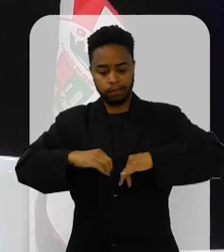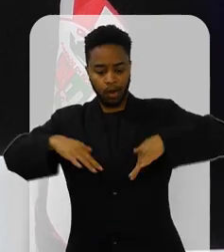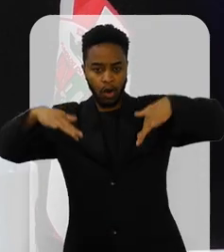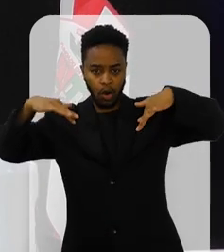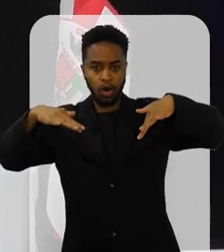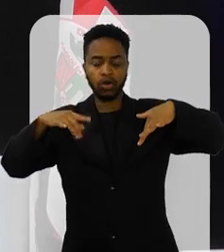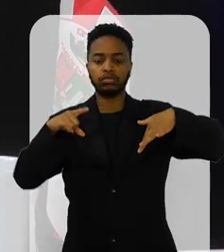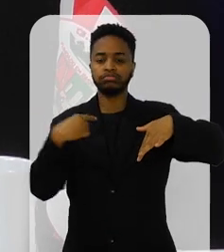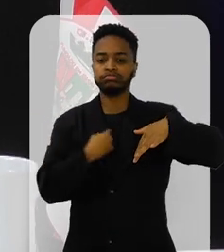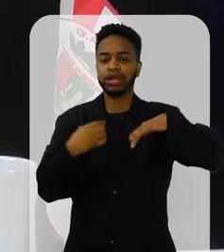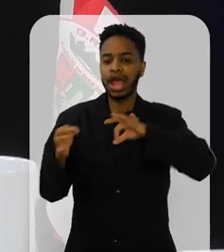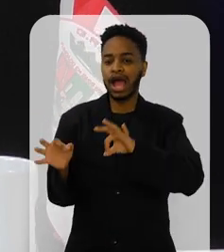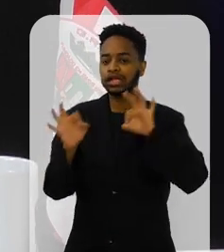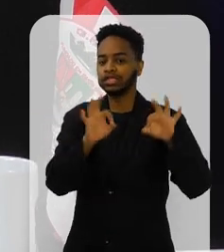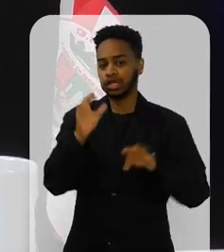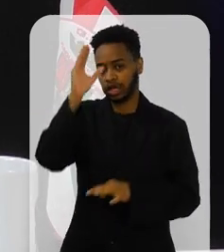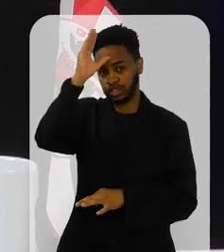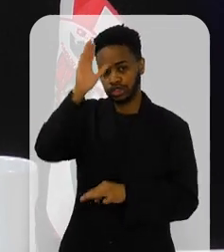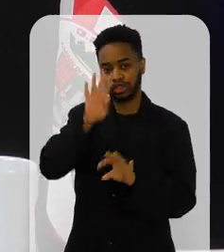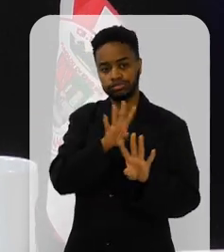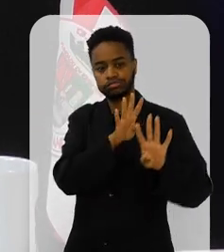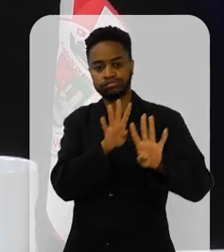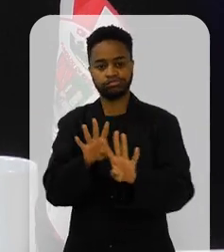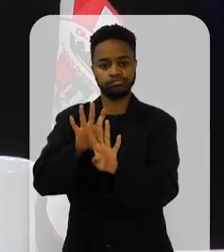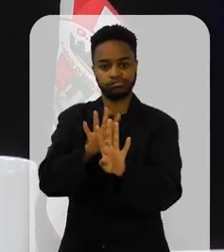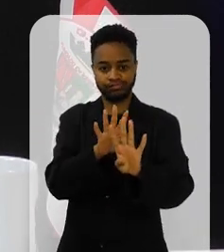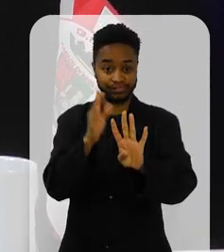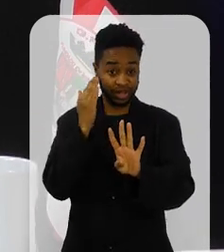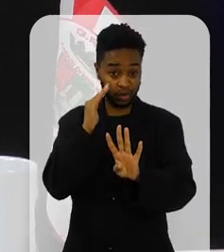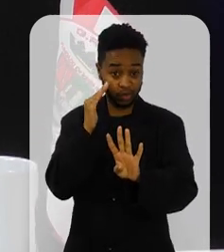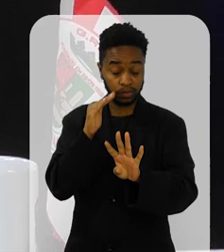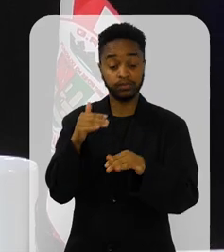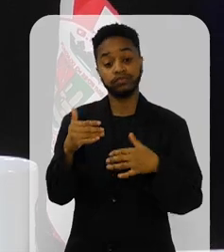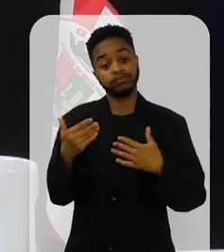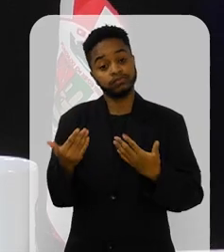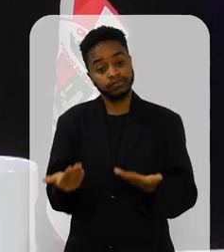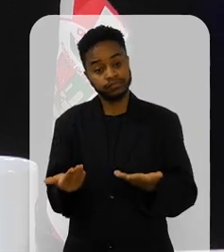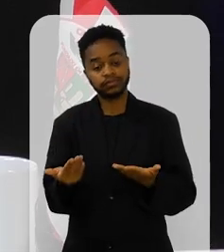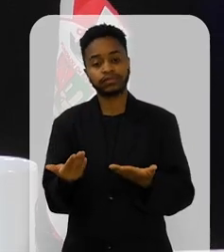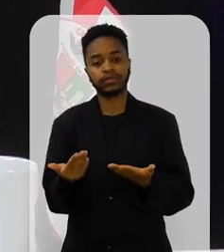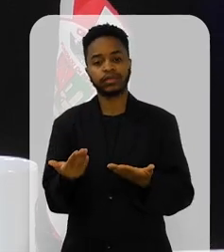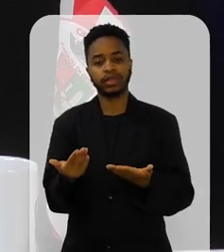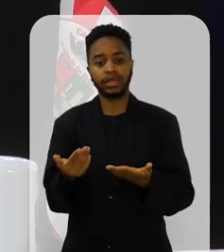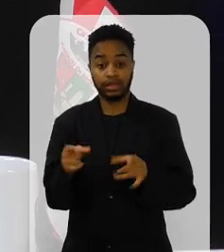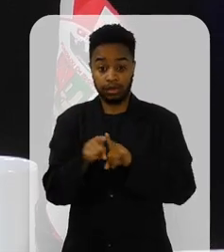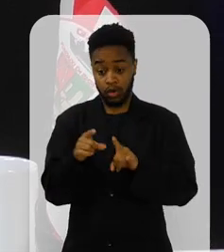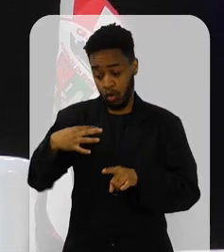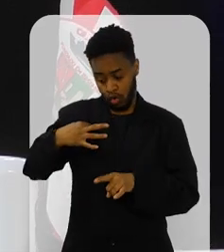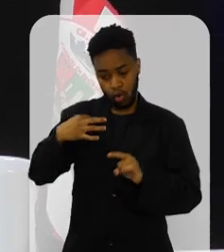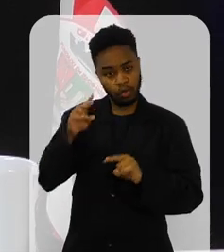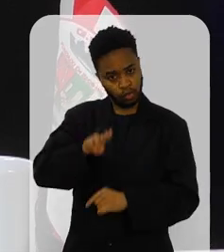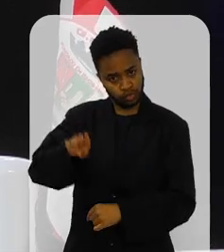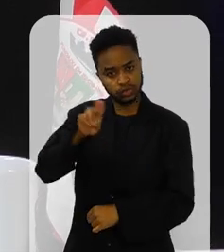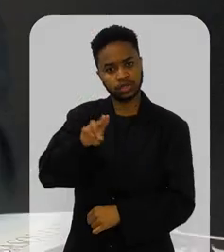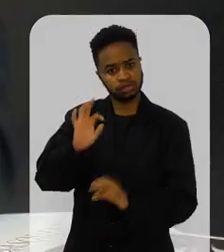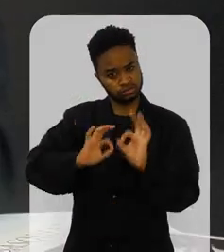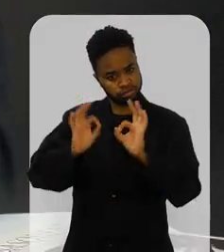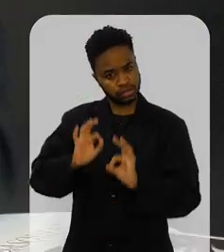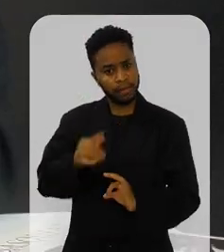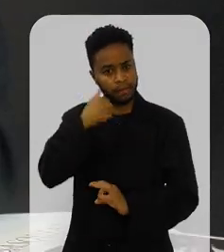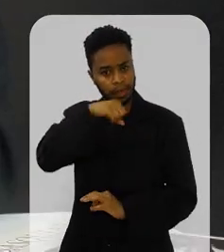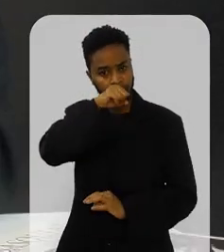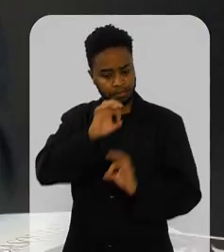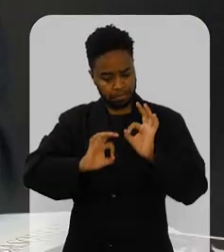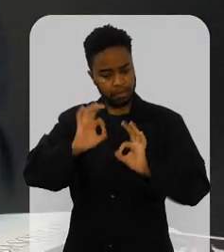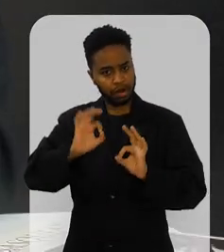né, para assistir a minha tia. Entendeu? Mas eu sempre, desde... E fantasiado, minha mãe